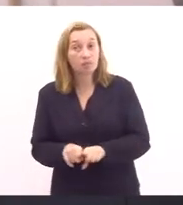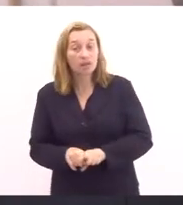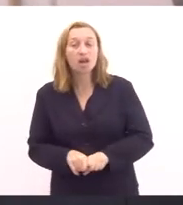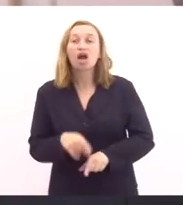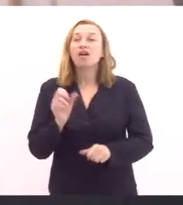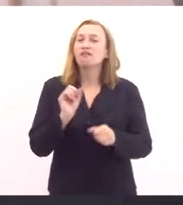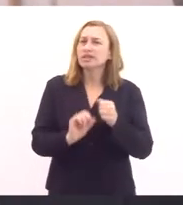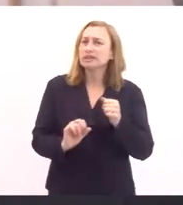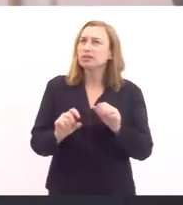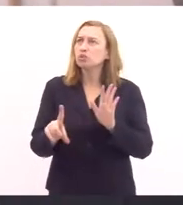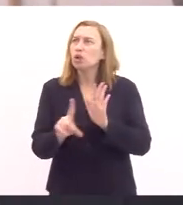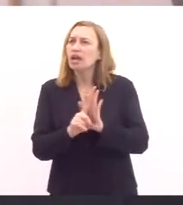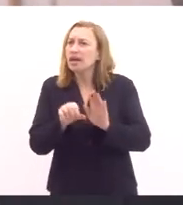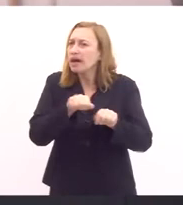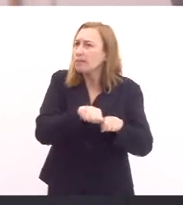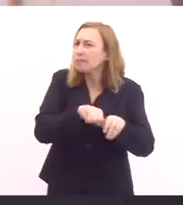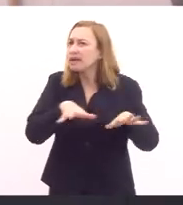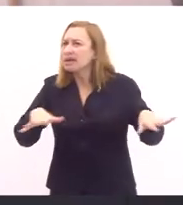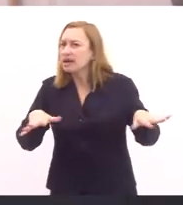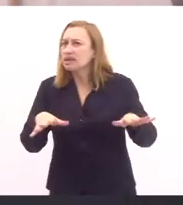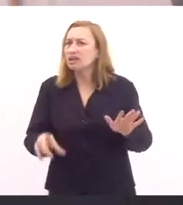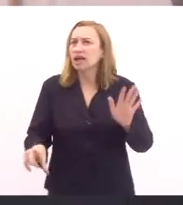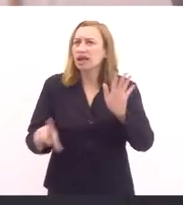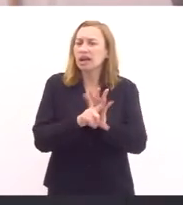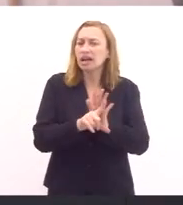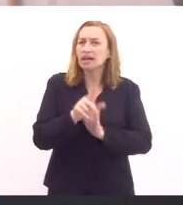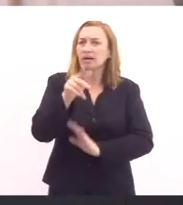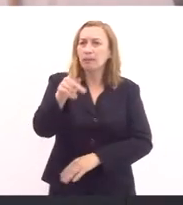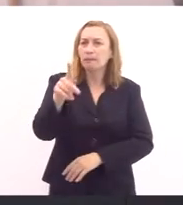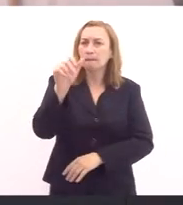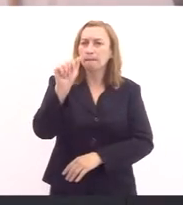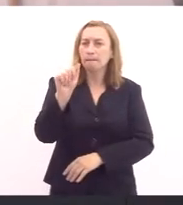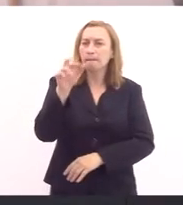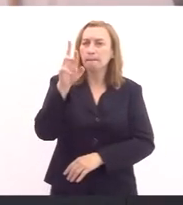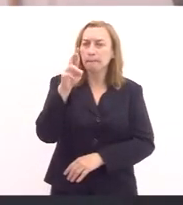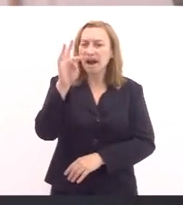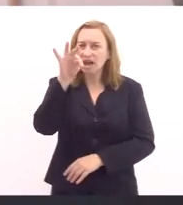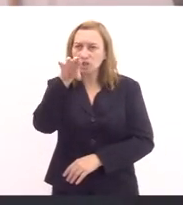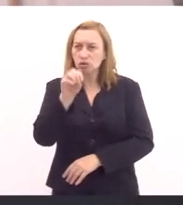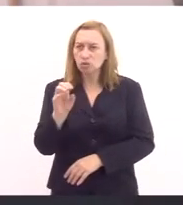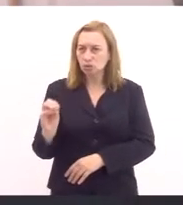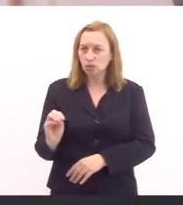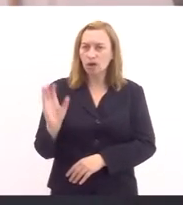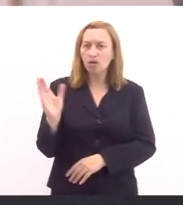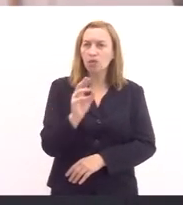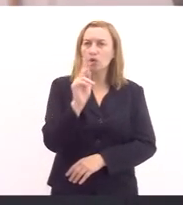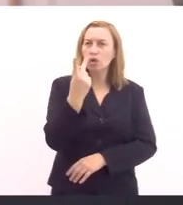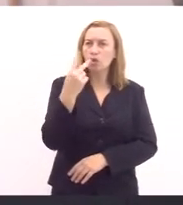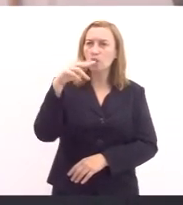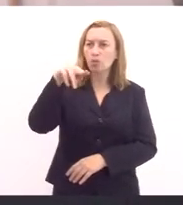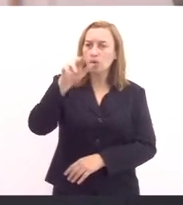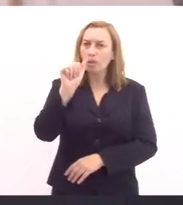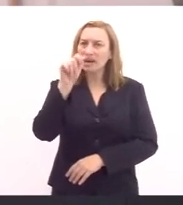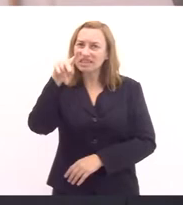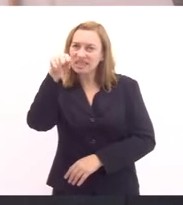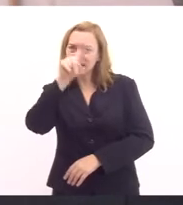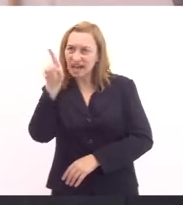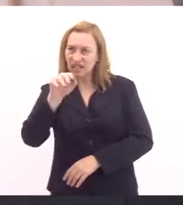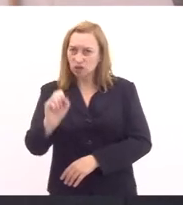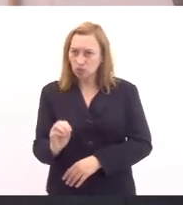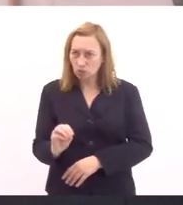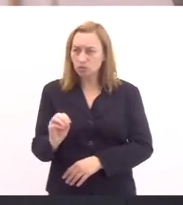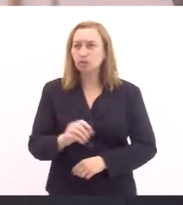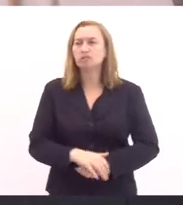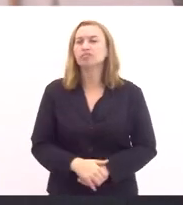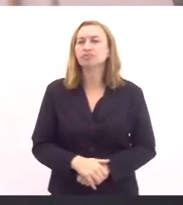fizemos uma lei ampliando a lei do parto humanizado e do plano de parto inicialmente